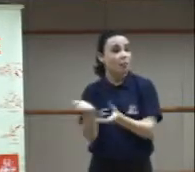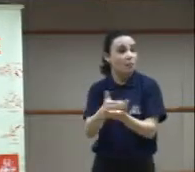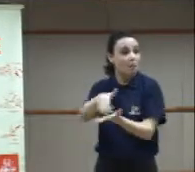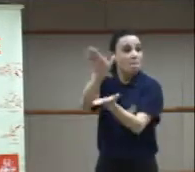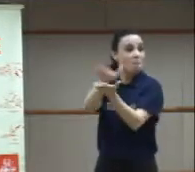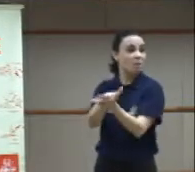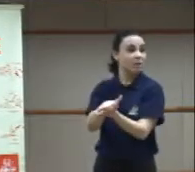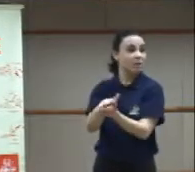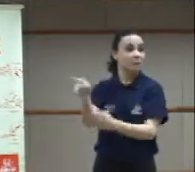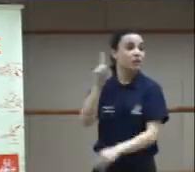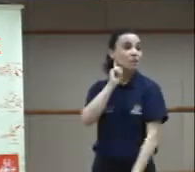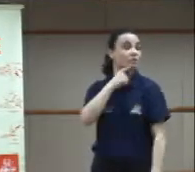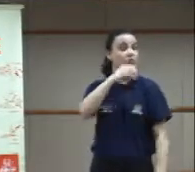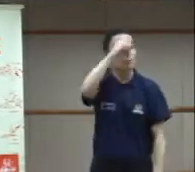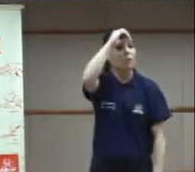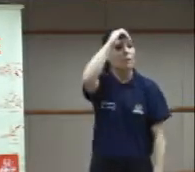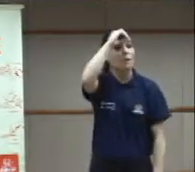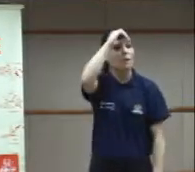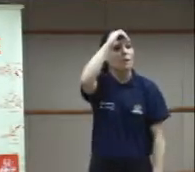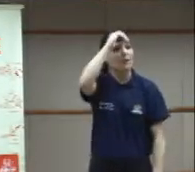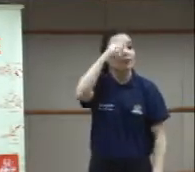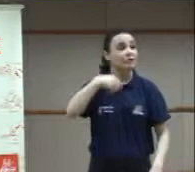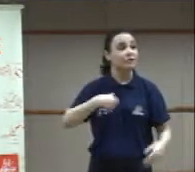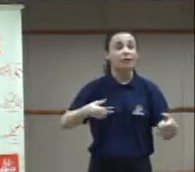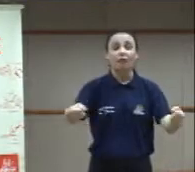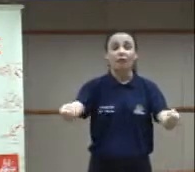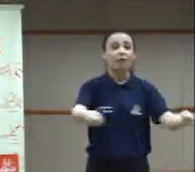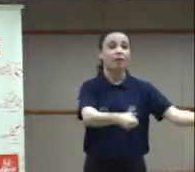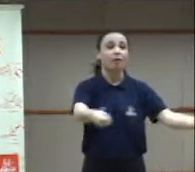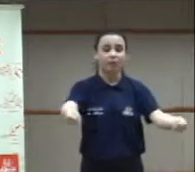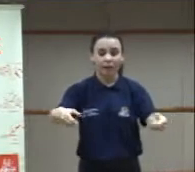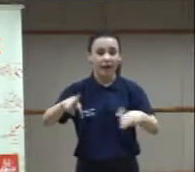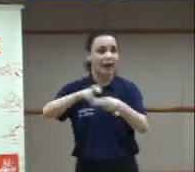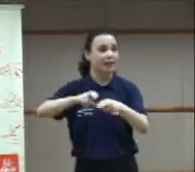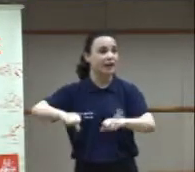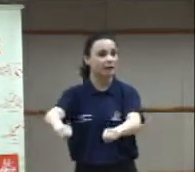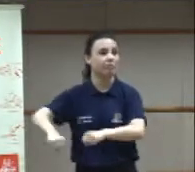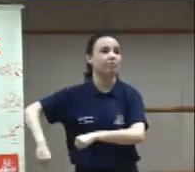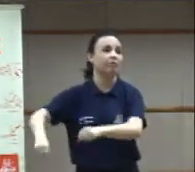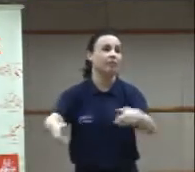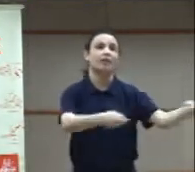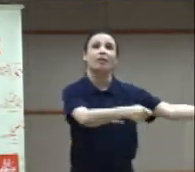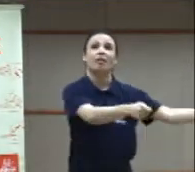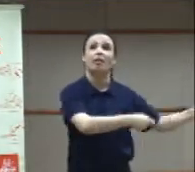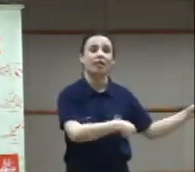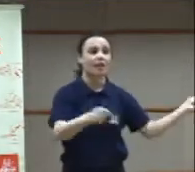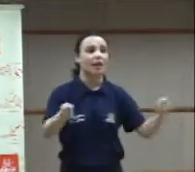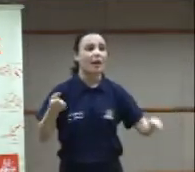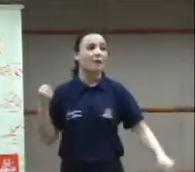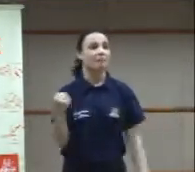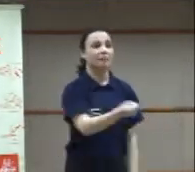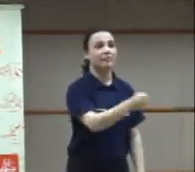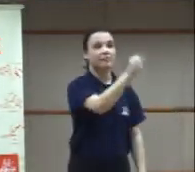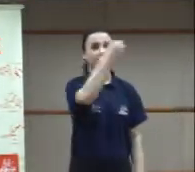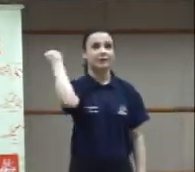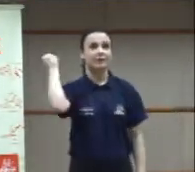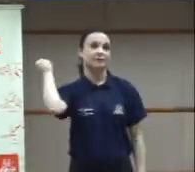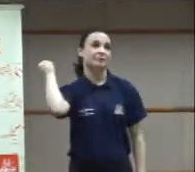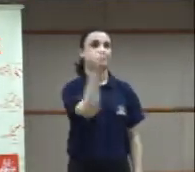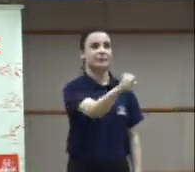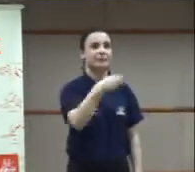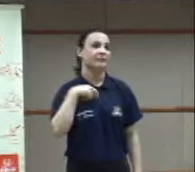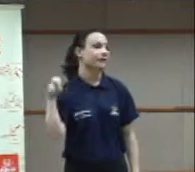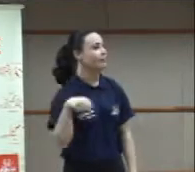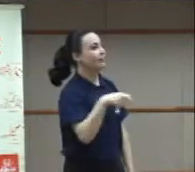isso, muitas vezes, dá a impressão, o surdo é nervoso. O surdo tem o seu jeitão de ser, ele se comunica de uma forma